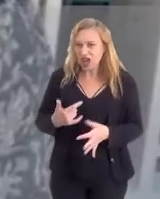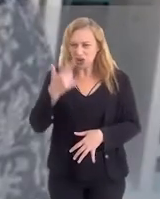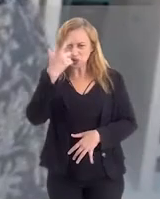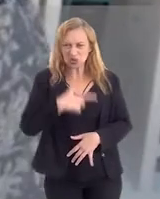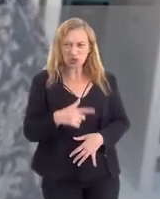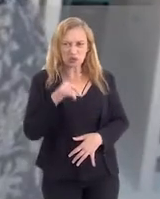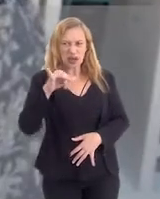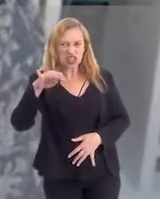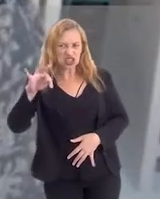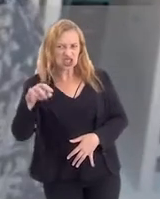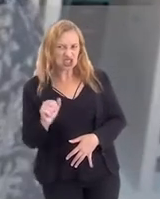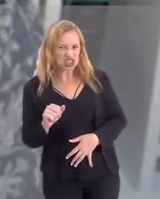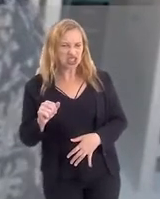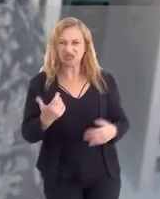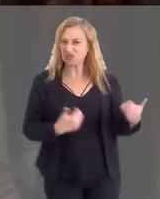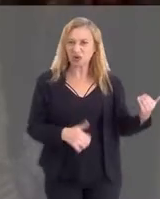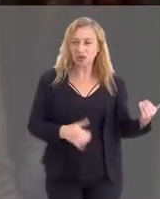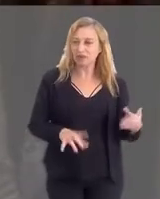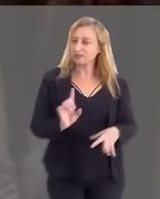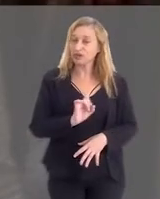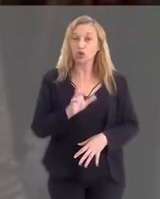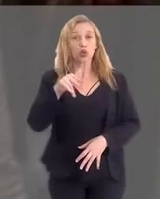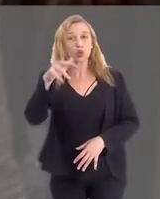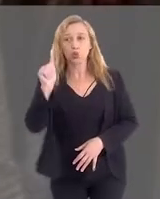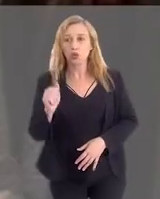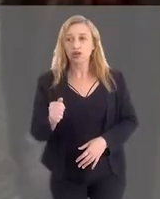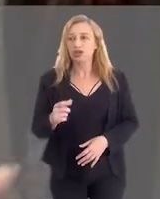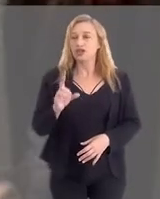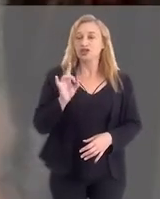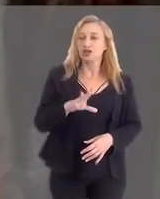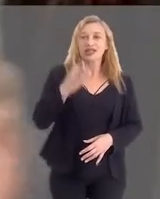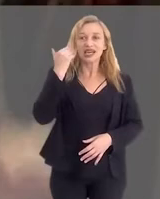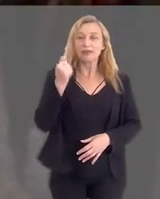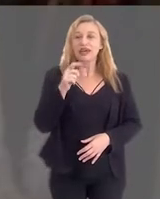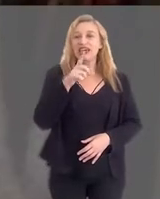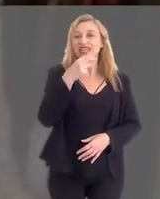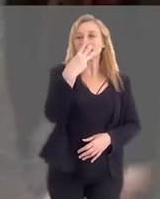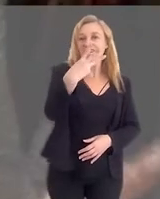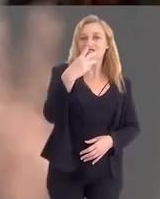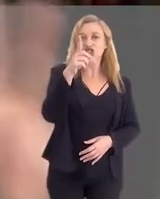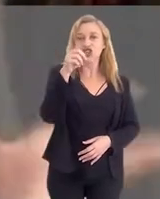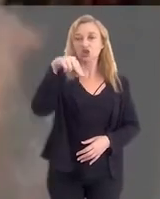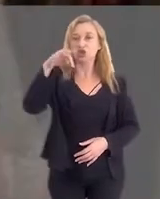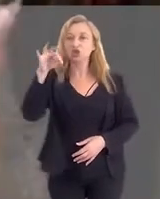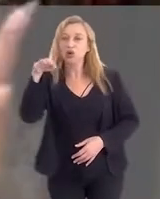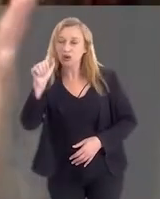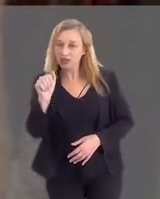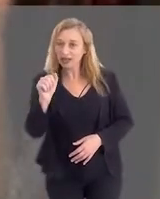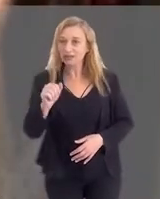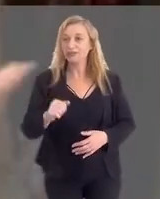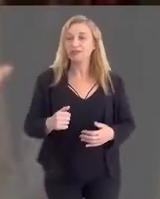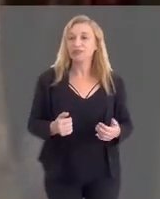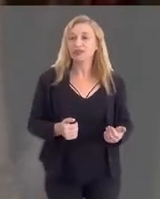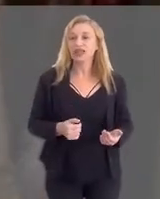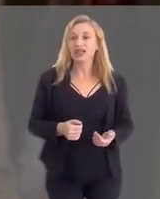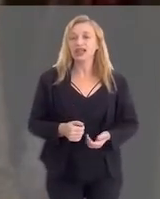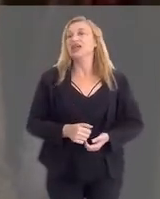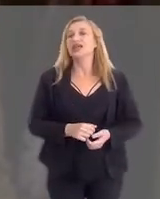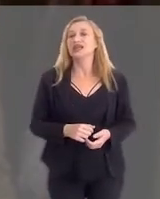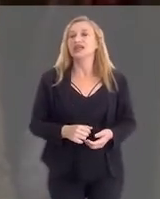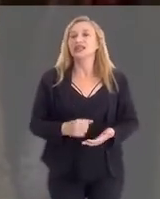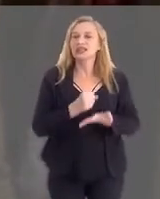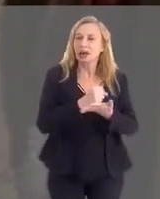brincando. Eu não considero que eu sou baixista, que eu sou instrumentista, e acho que nunca fui. Eu sabia três notas ali, me virava para tocar o